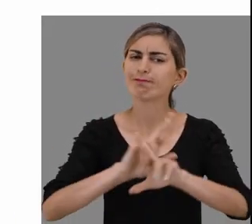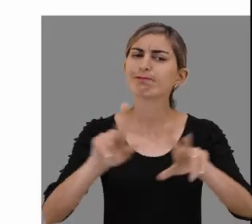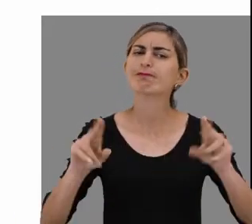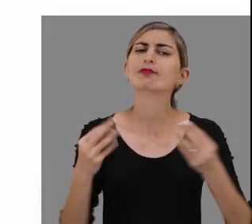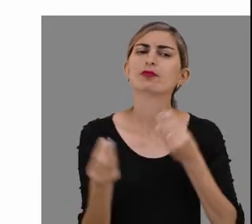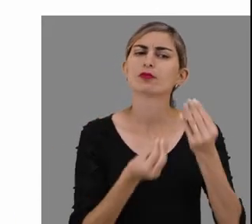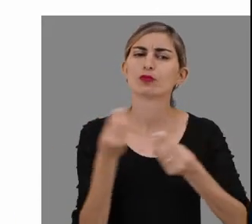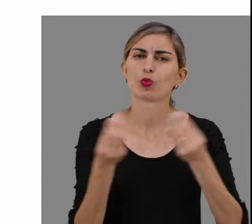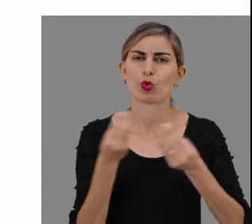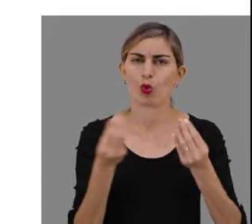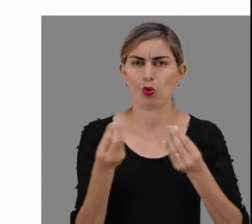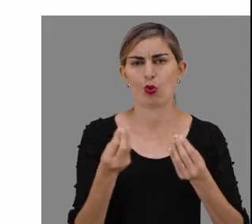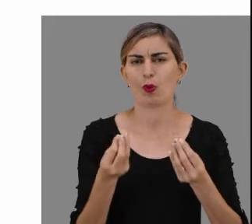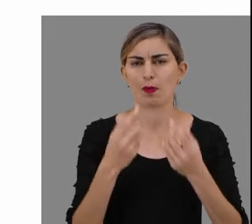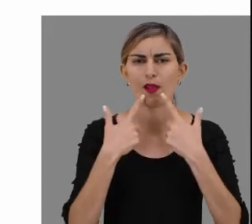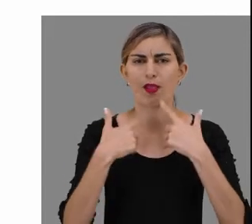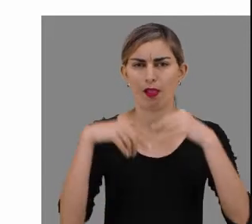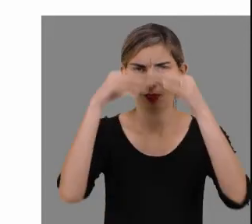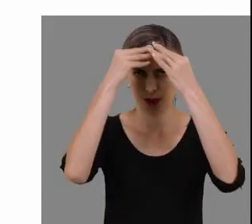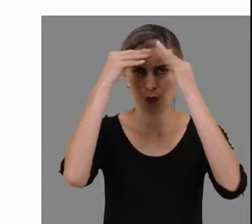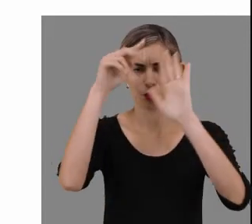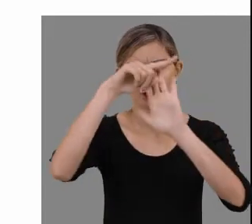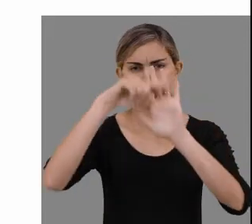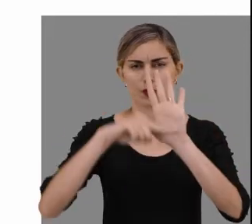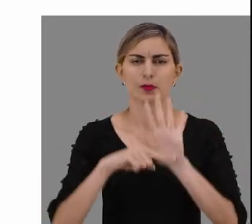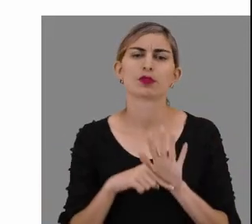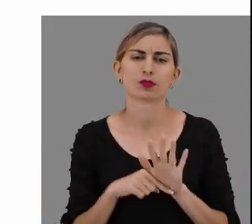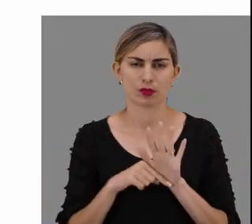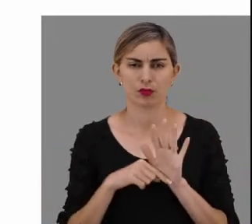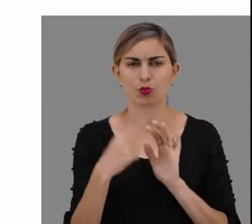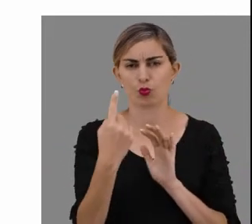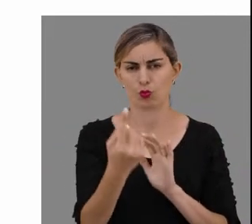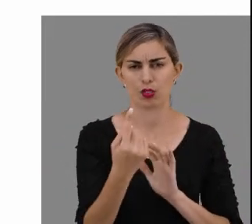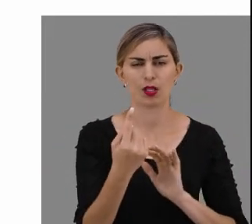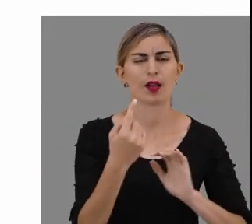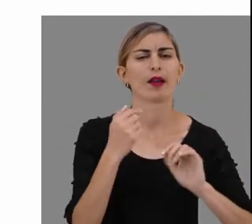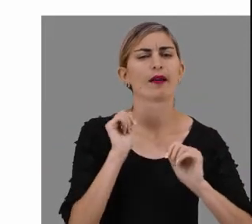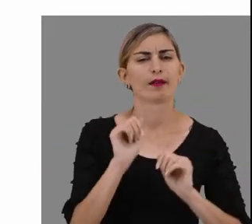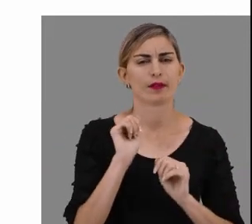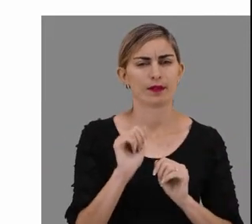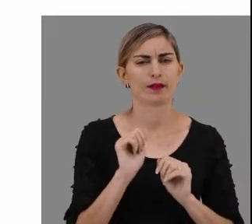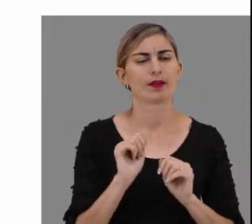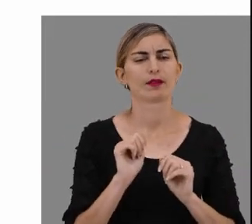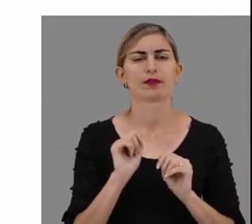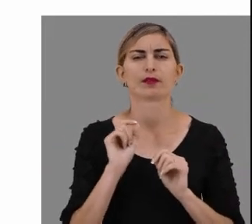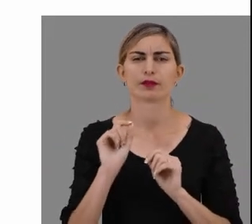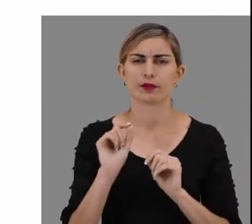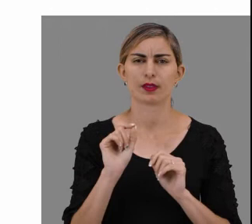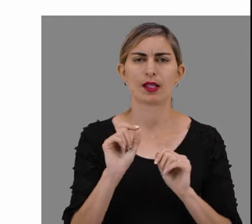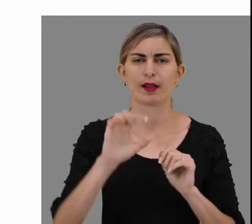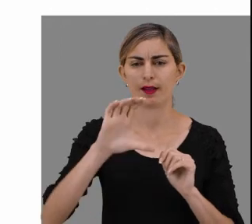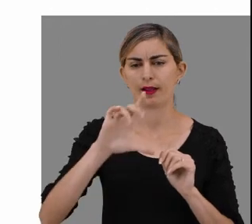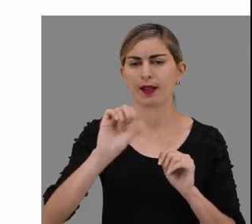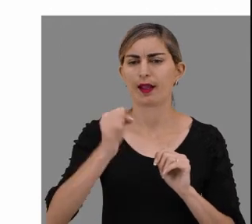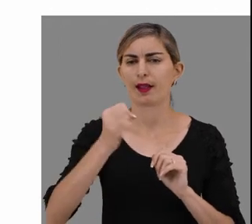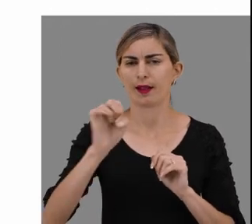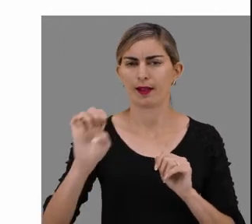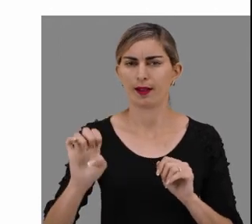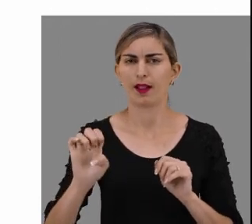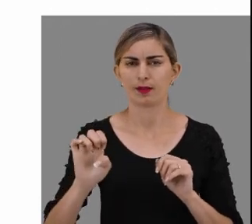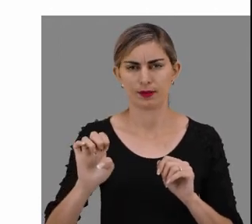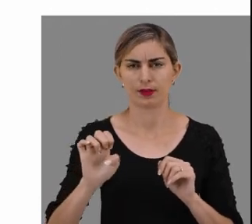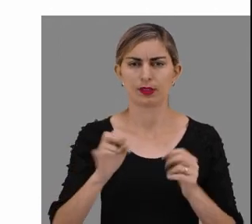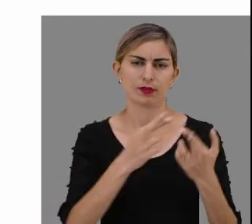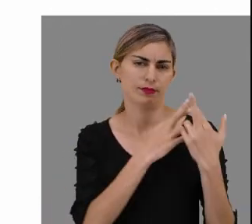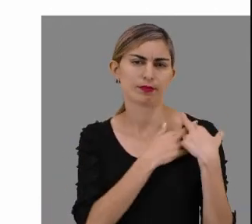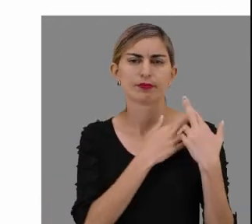associação de diversas maneiras na nossa linguagem de programação. Uma delas seria através de classe